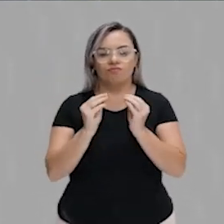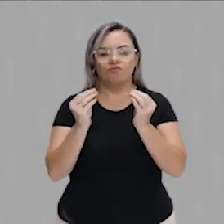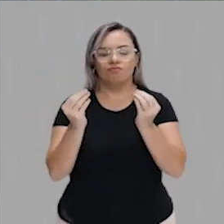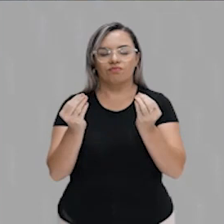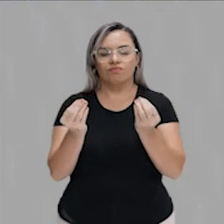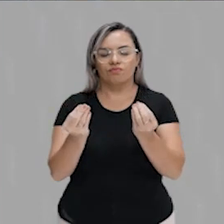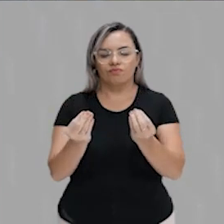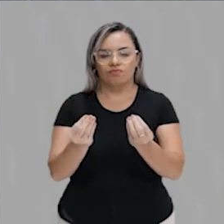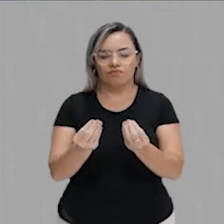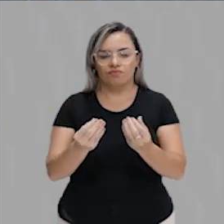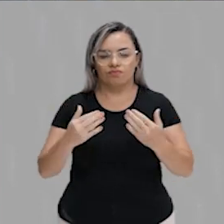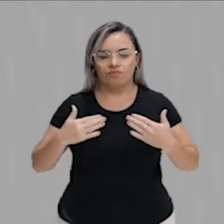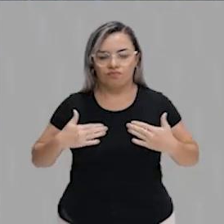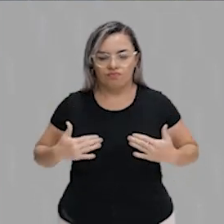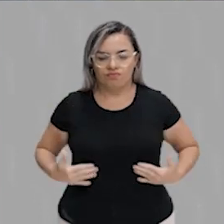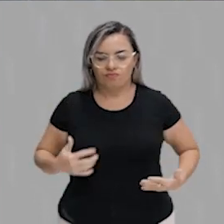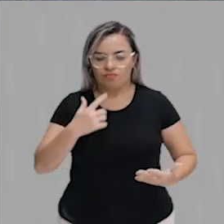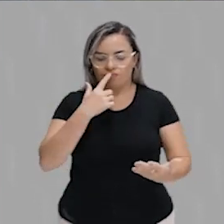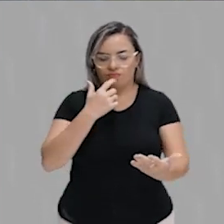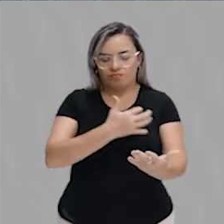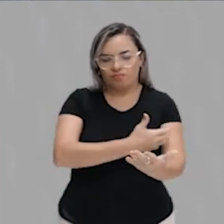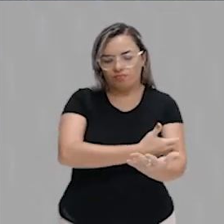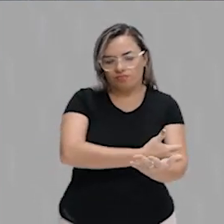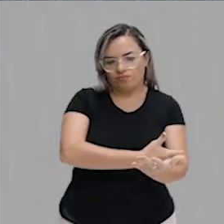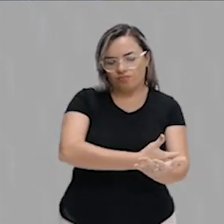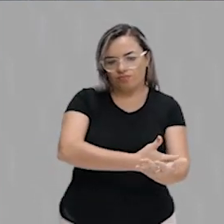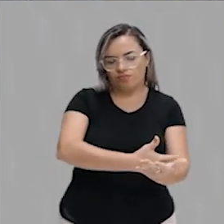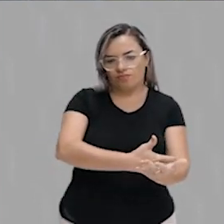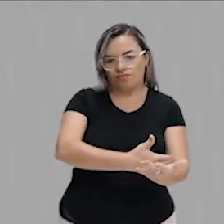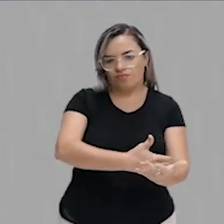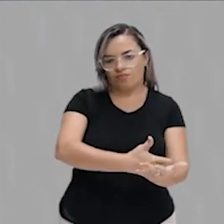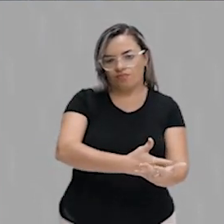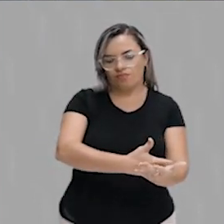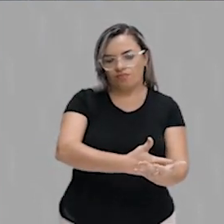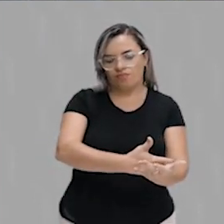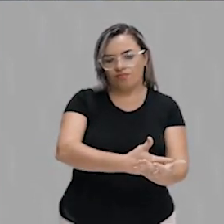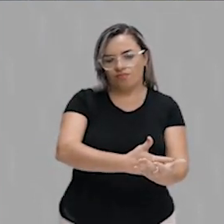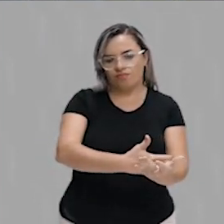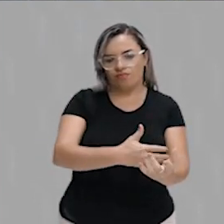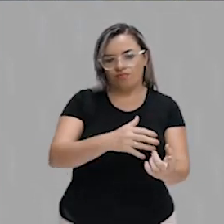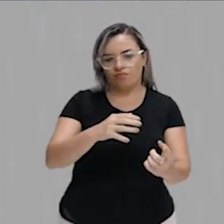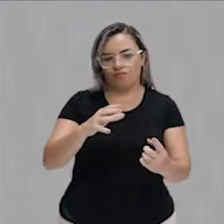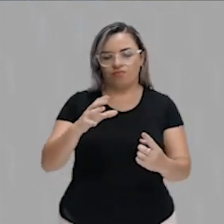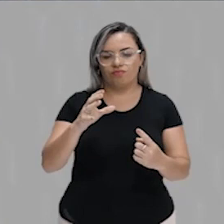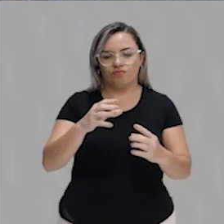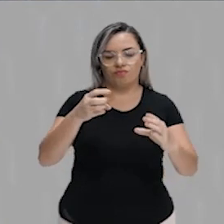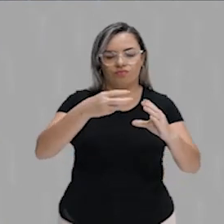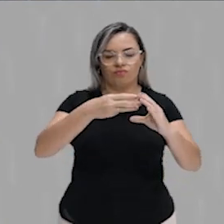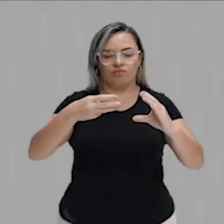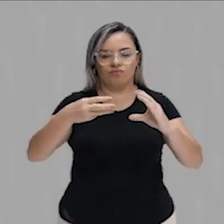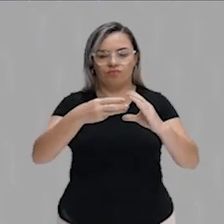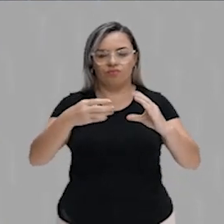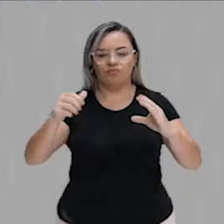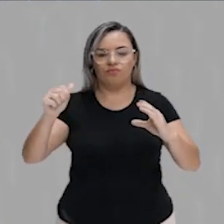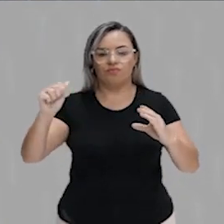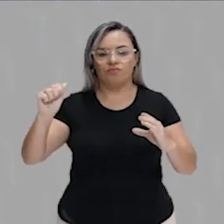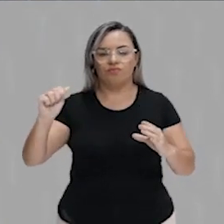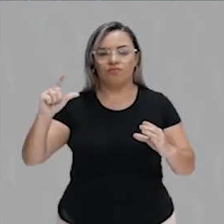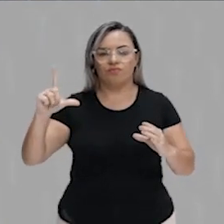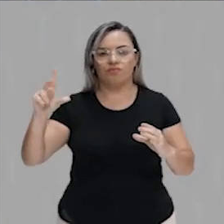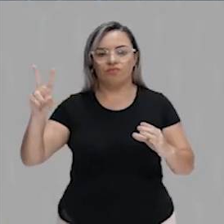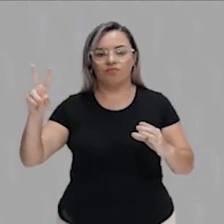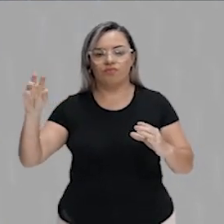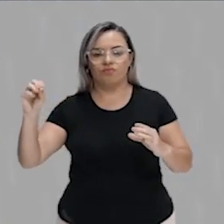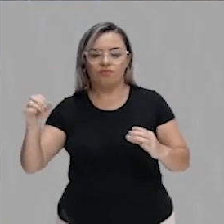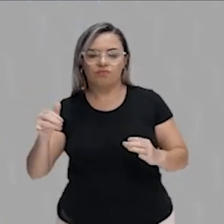que cai na nossa corrente sanguínea e vai ali atuar nas células-alvo. Por exemplo, nós